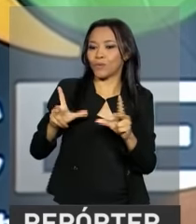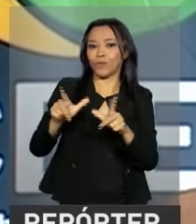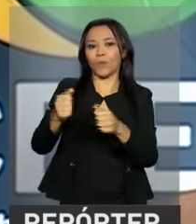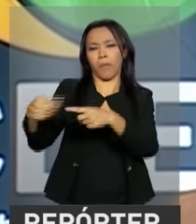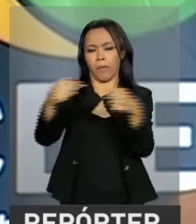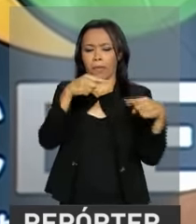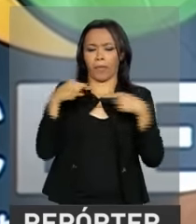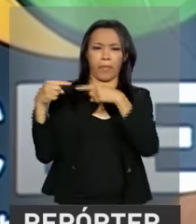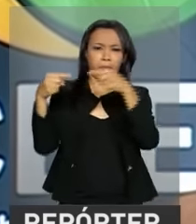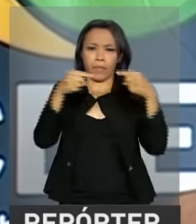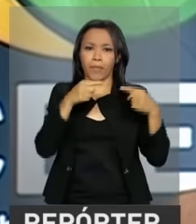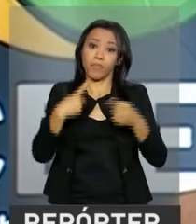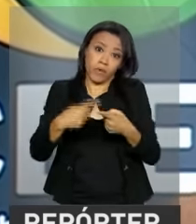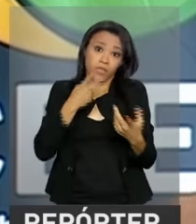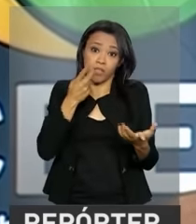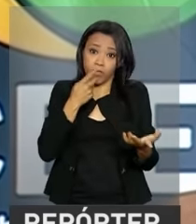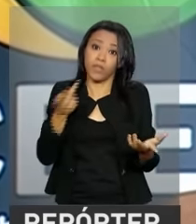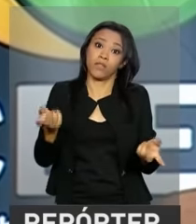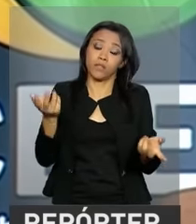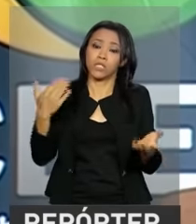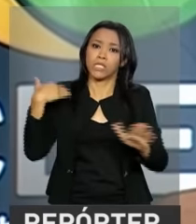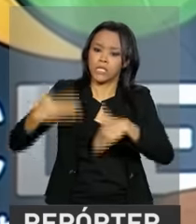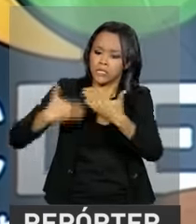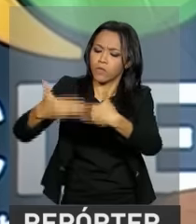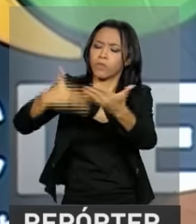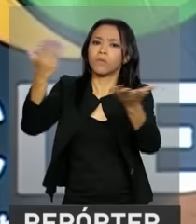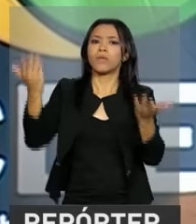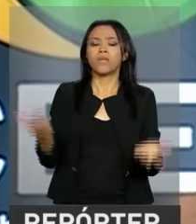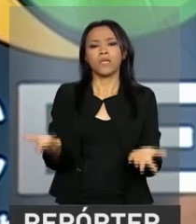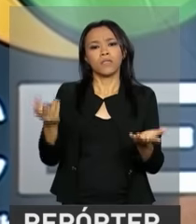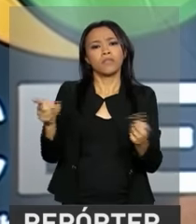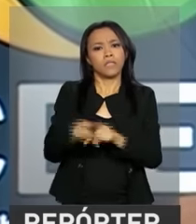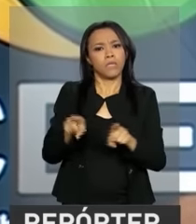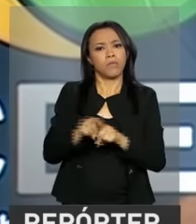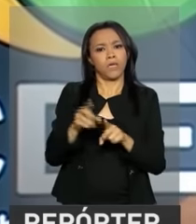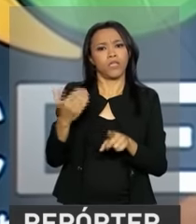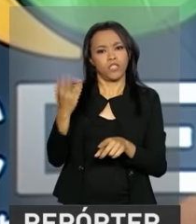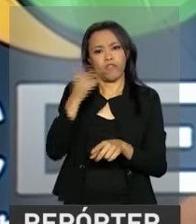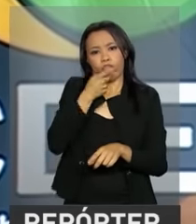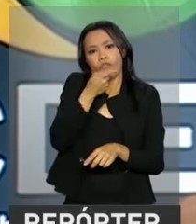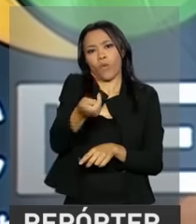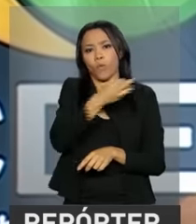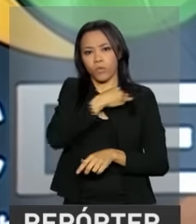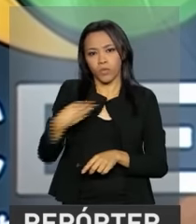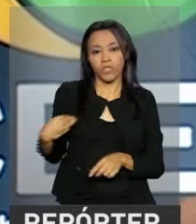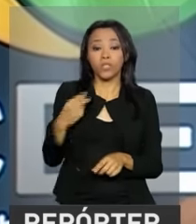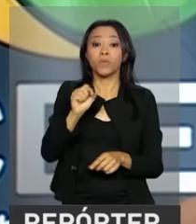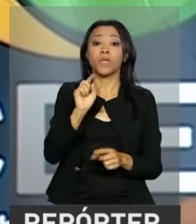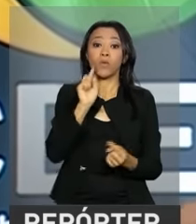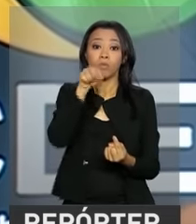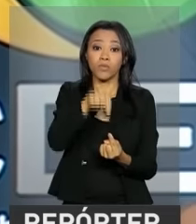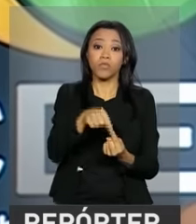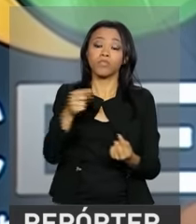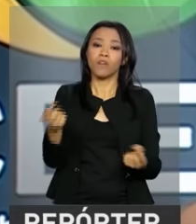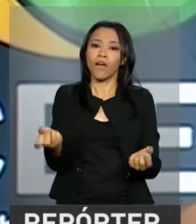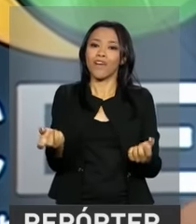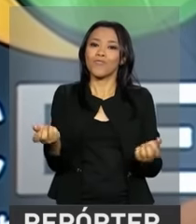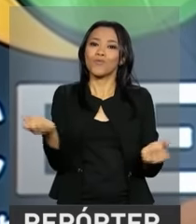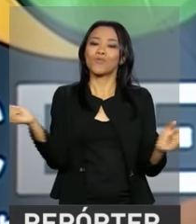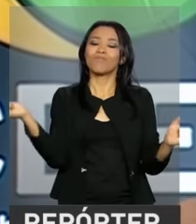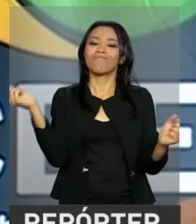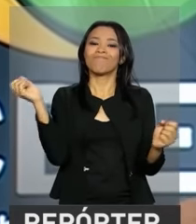nós estamos falando num desenvolvimento e também, como o ministro ressaltou, a questão da retomada do emprego, que